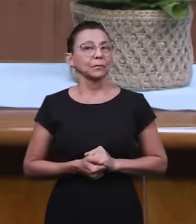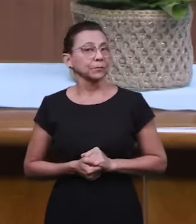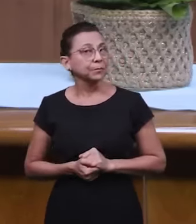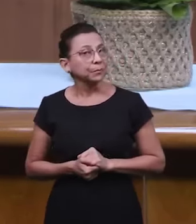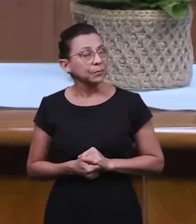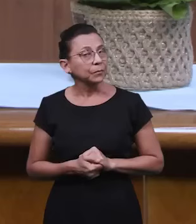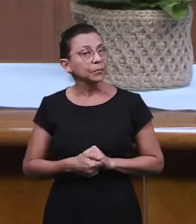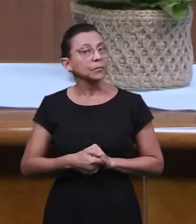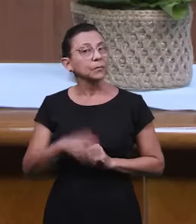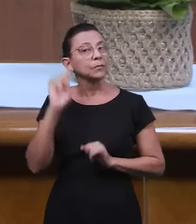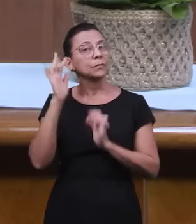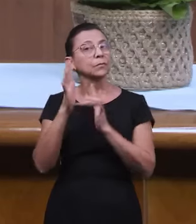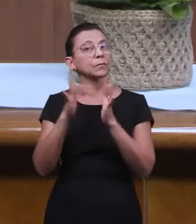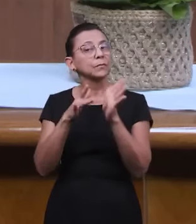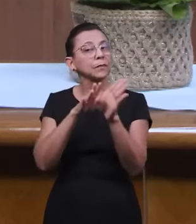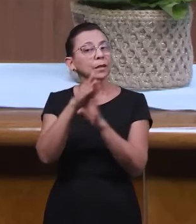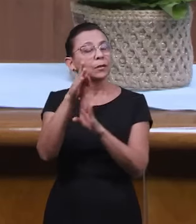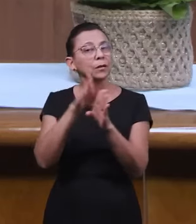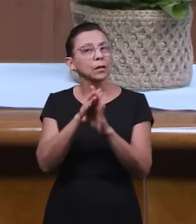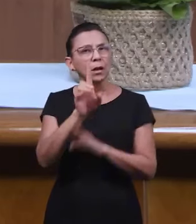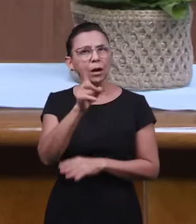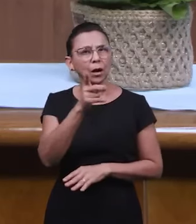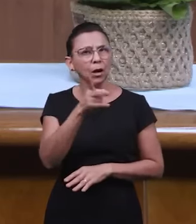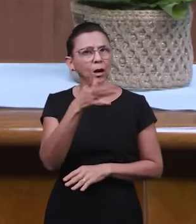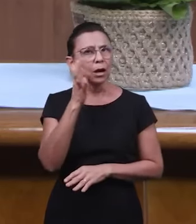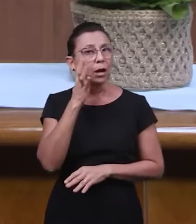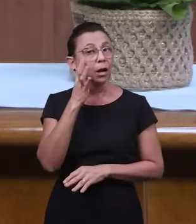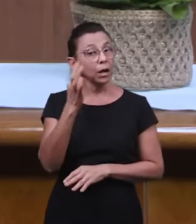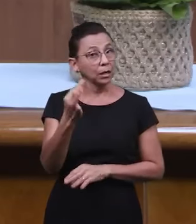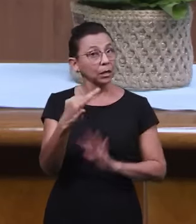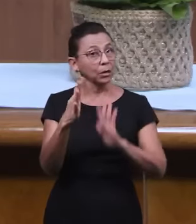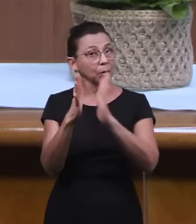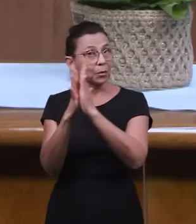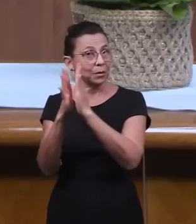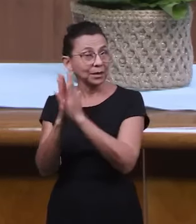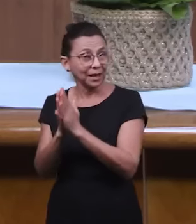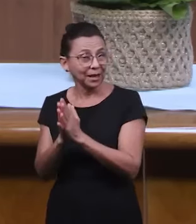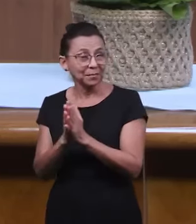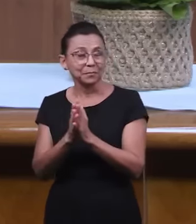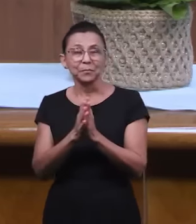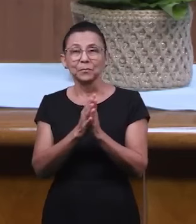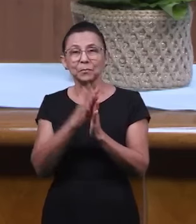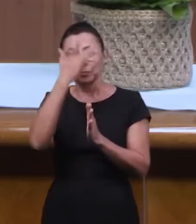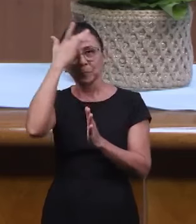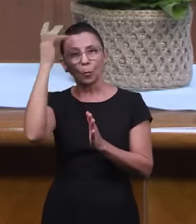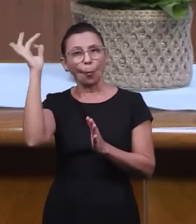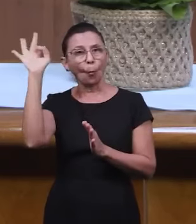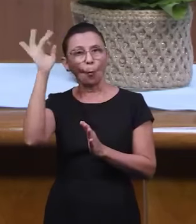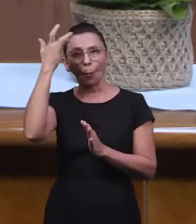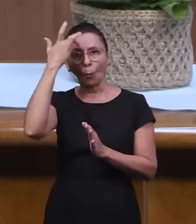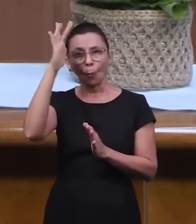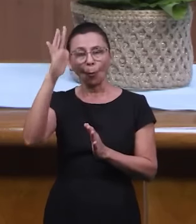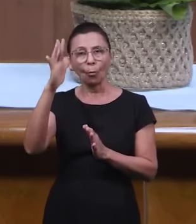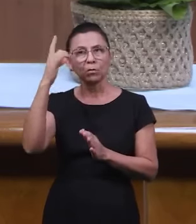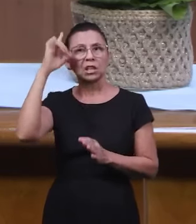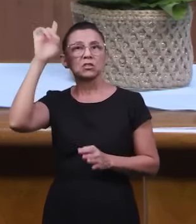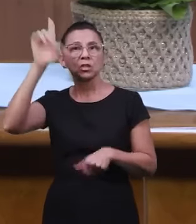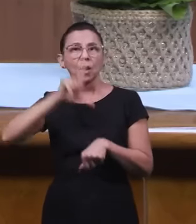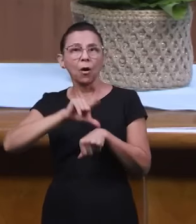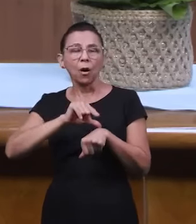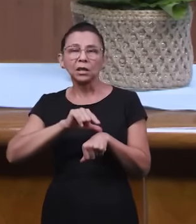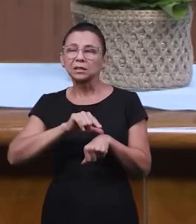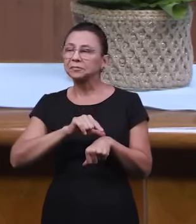a recomendação do Senhor é vigiai e orai, porque ninguém sabe o dia nem a hora. A palavra de Deus